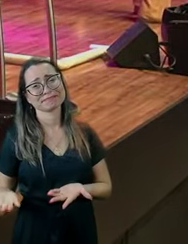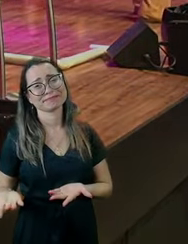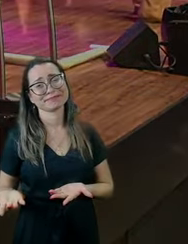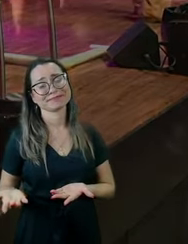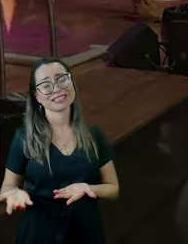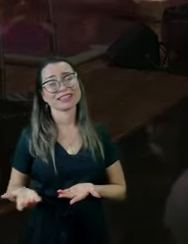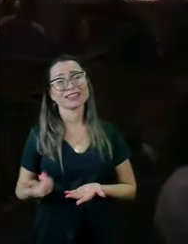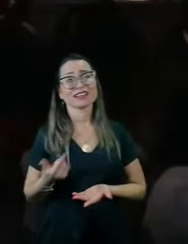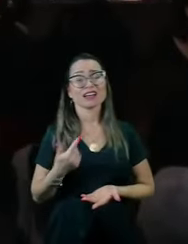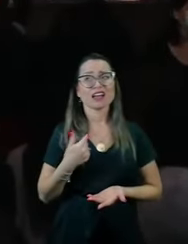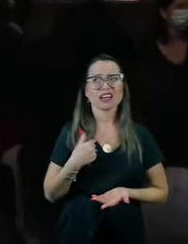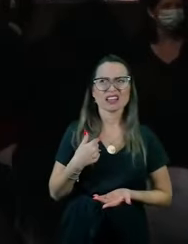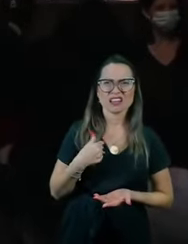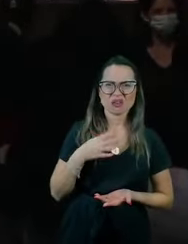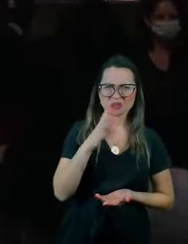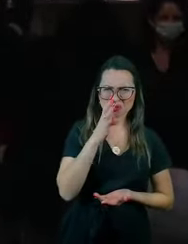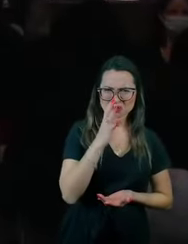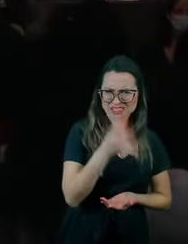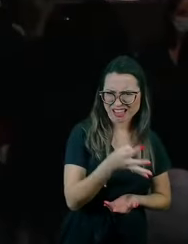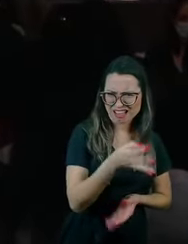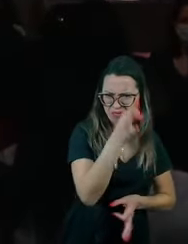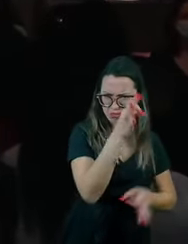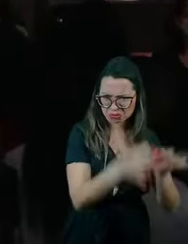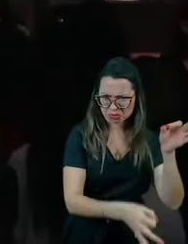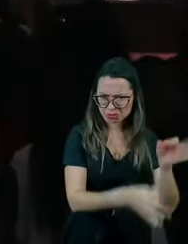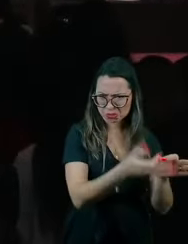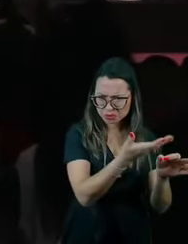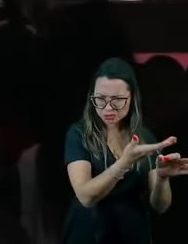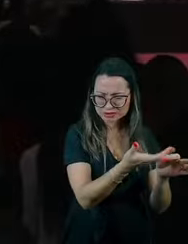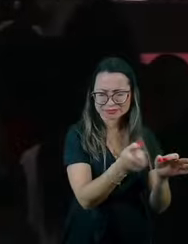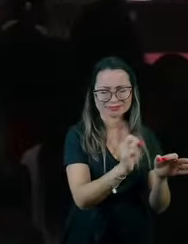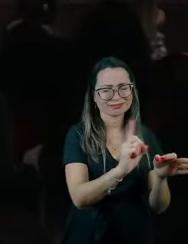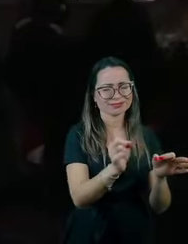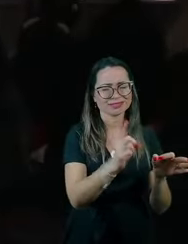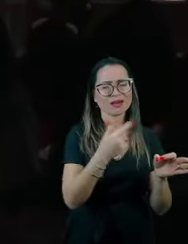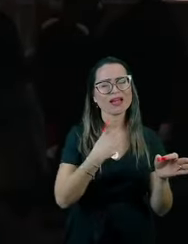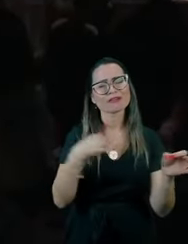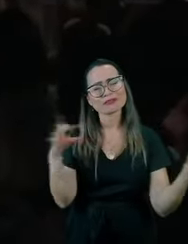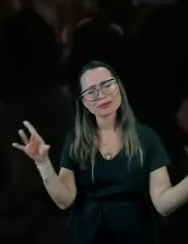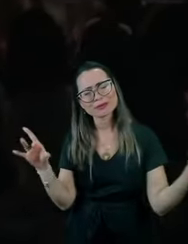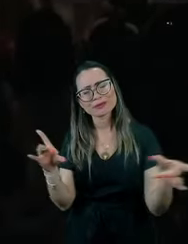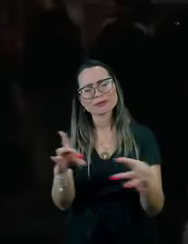eu não vou fazer isso, eu não vou julgar, eu vou conectar.